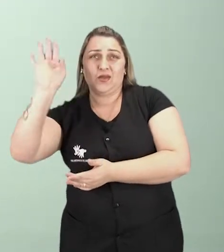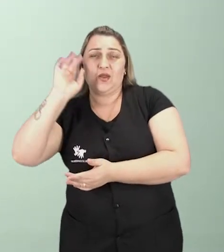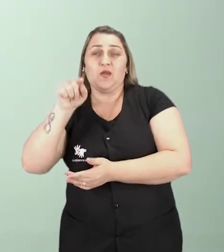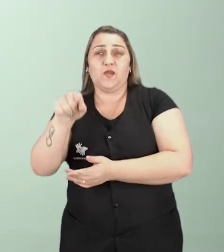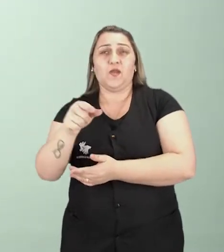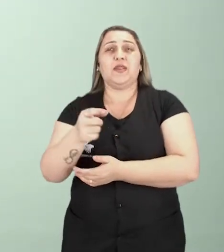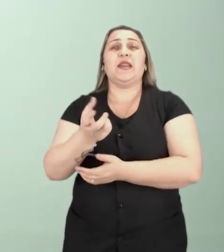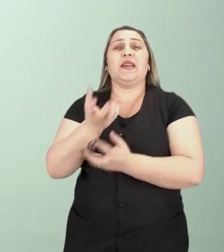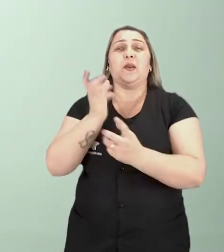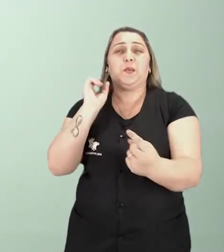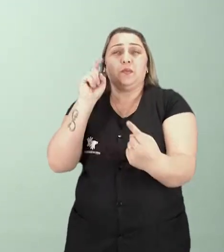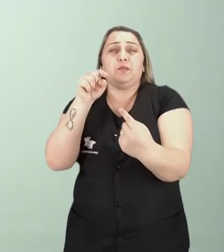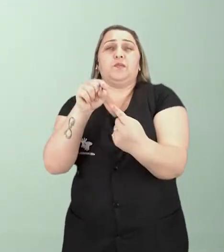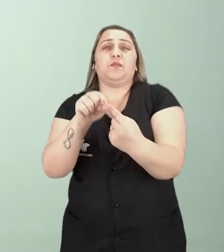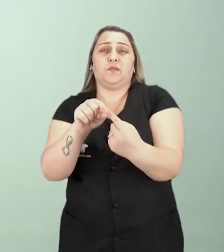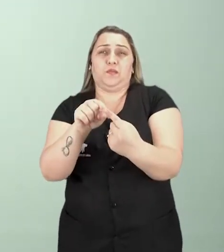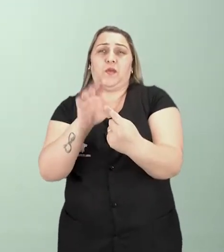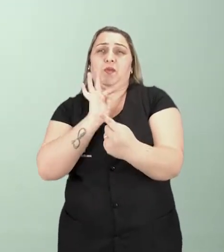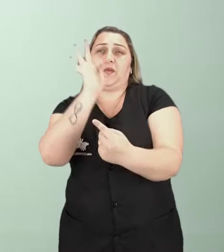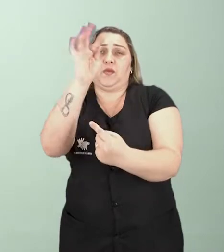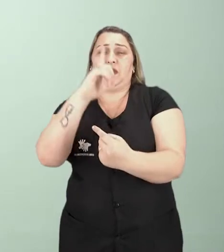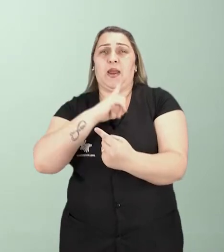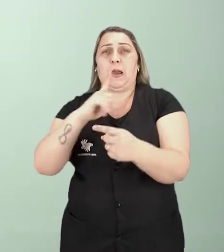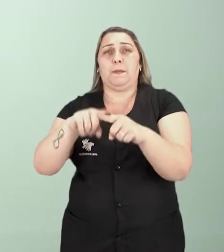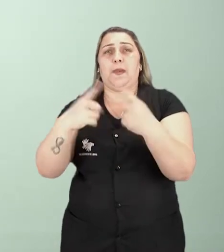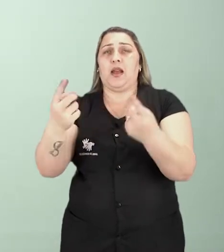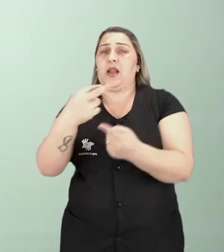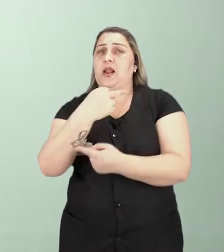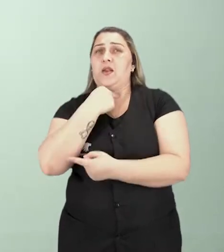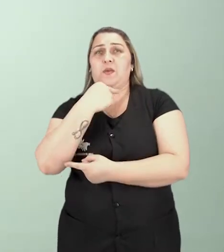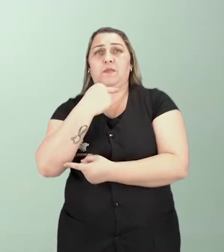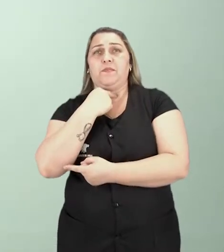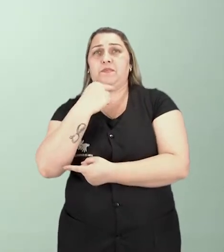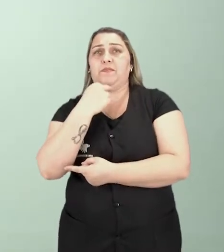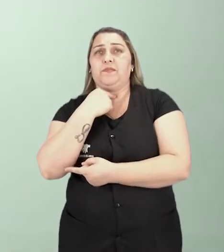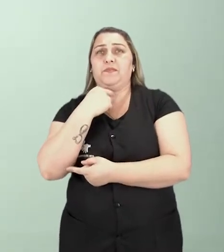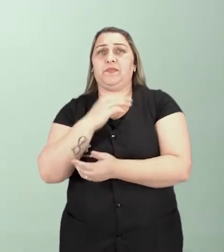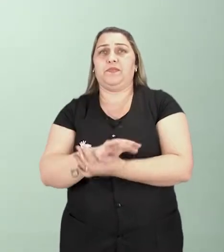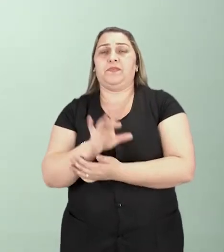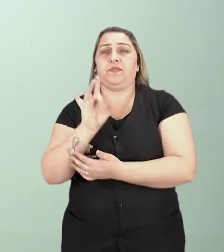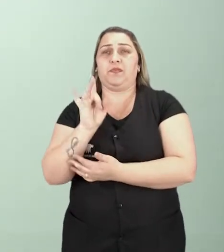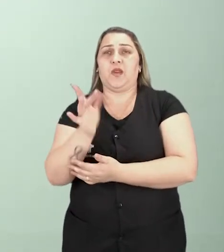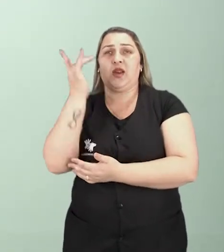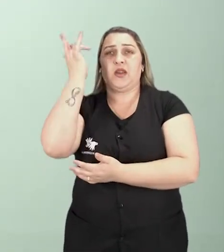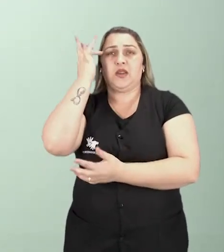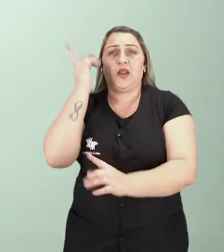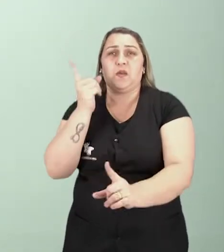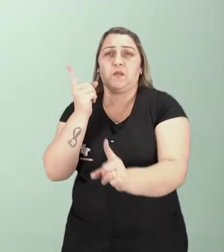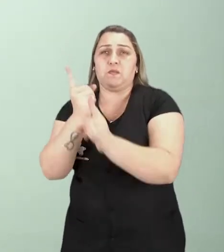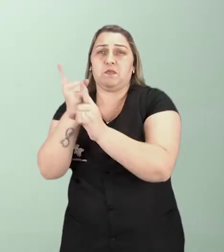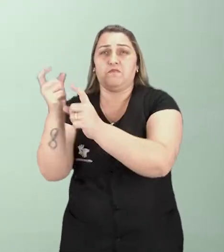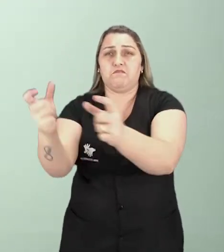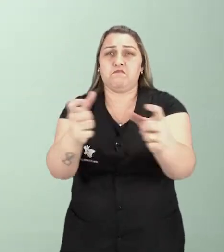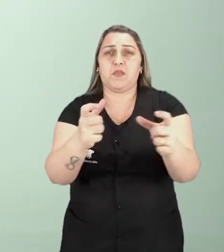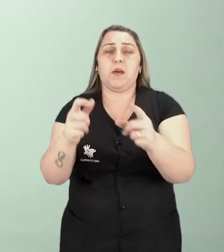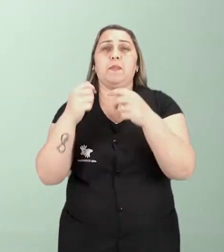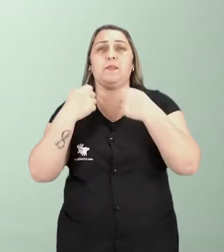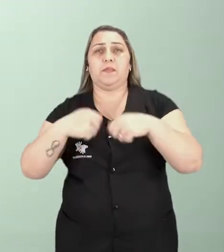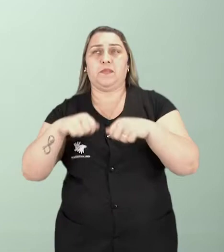coisa que você almeja, mas que você não pode simplesmente achar em qualquer lugar. Você